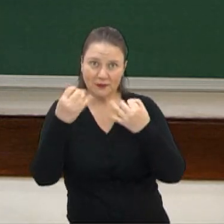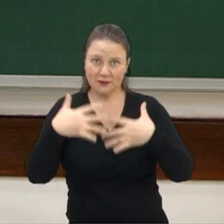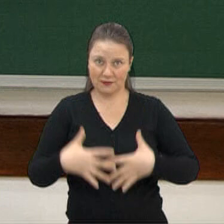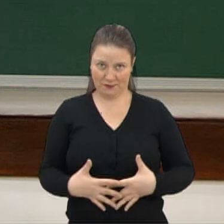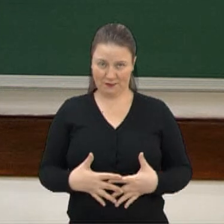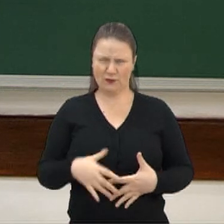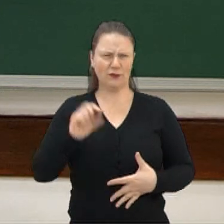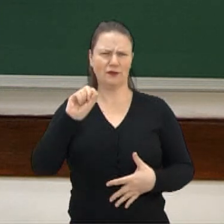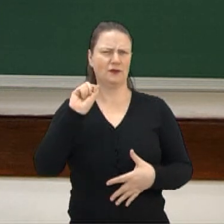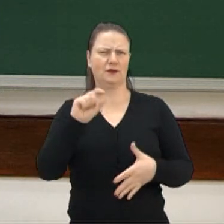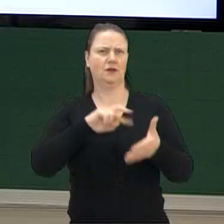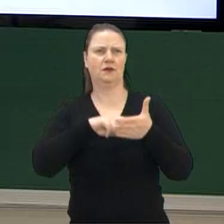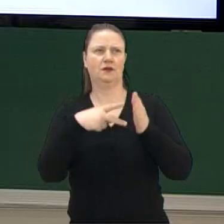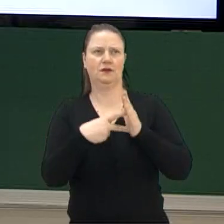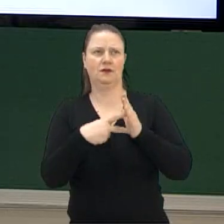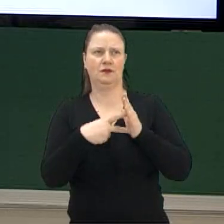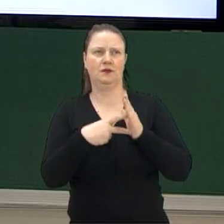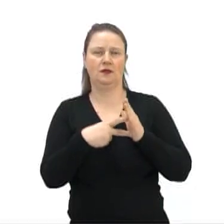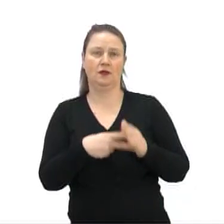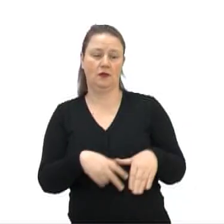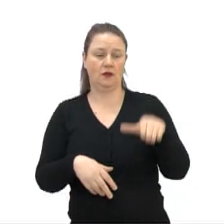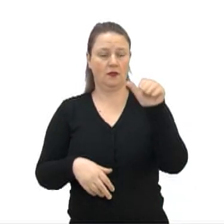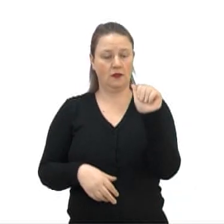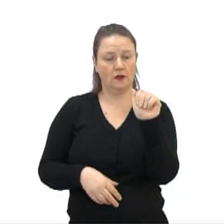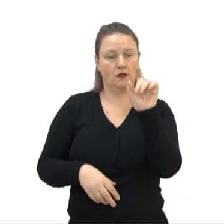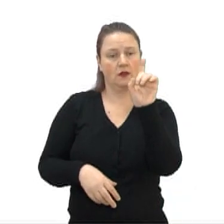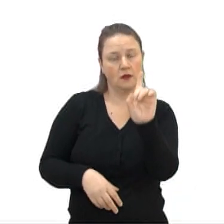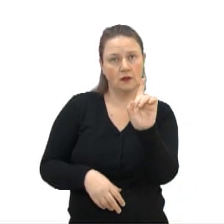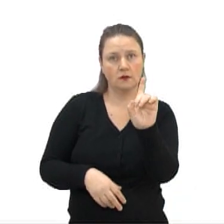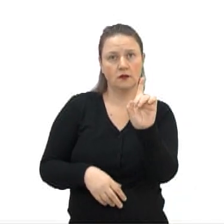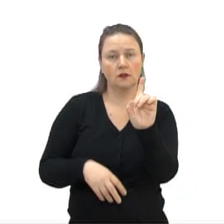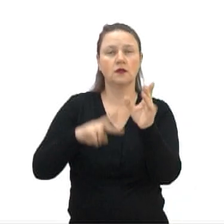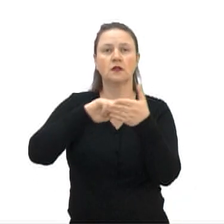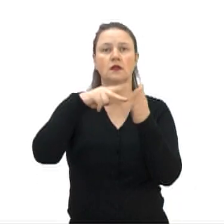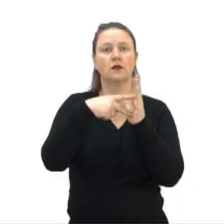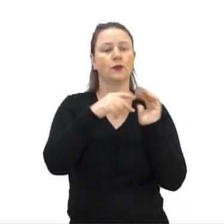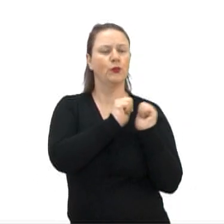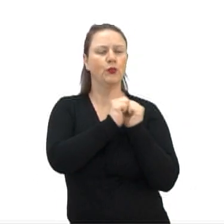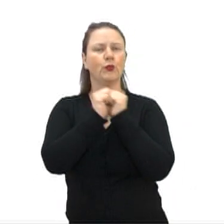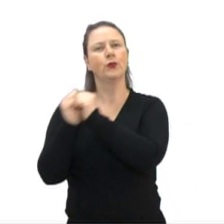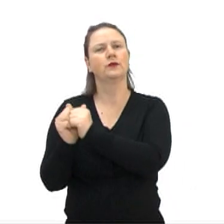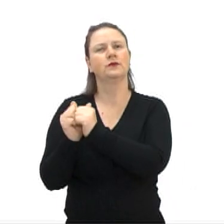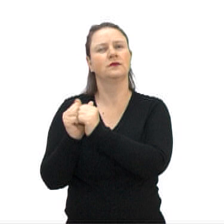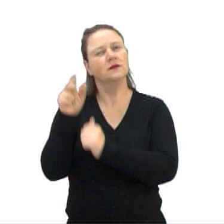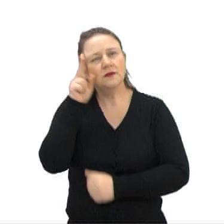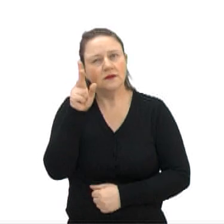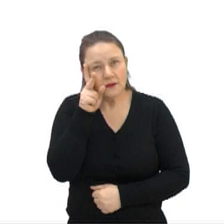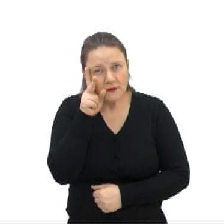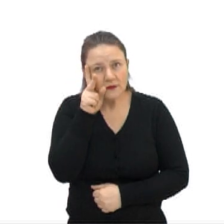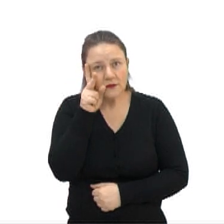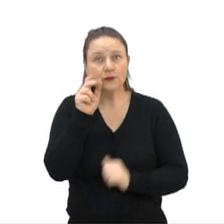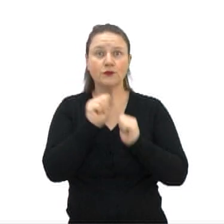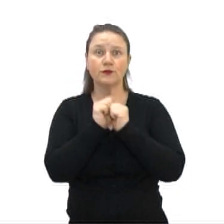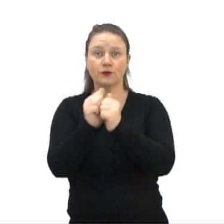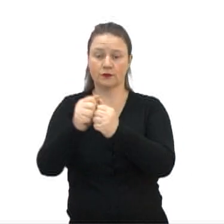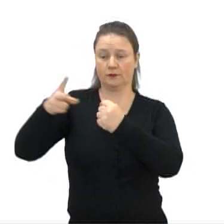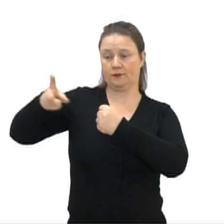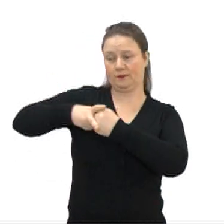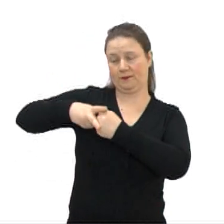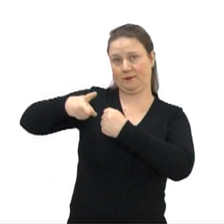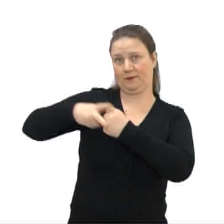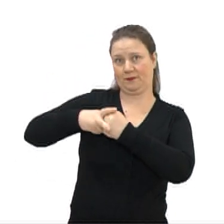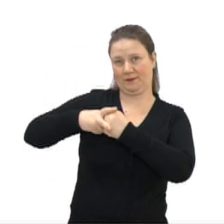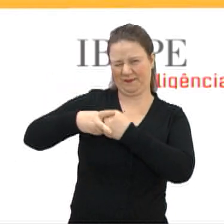dizer? Quer dizer o prefixo ad, que significa junto. Junto de quem? Possivelmente junto de um